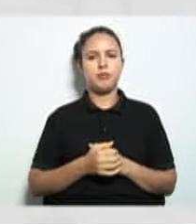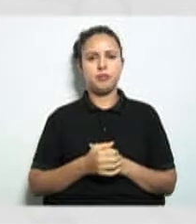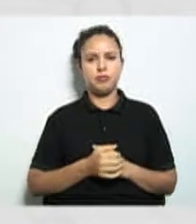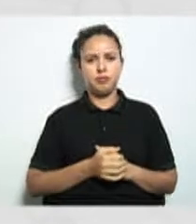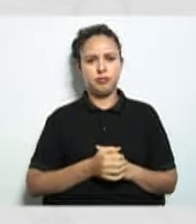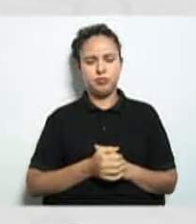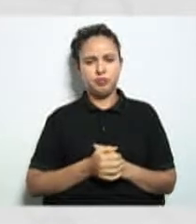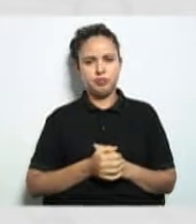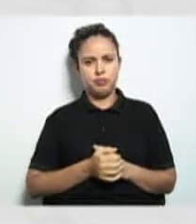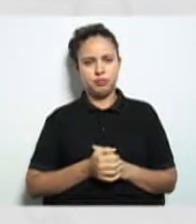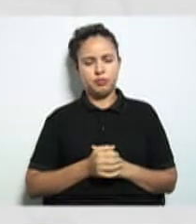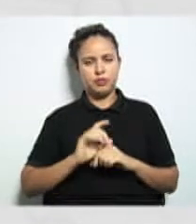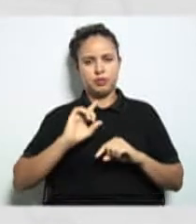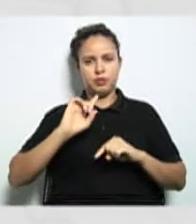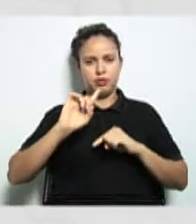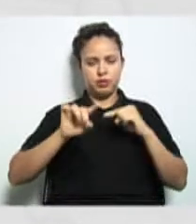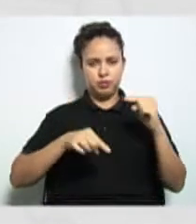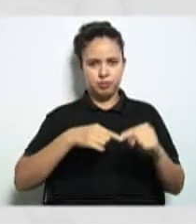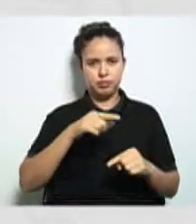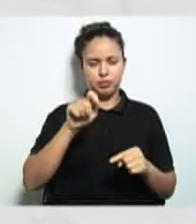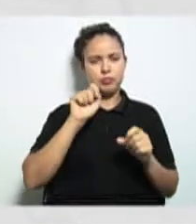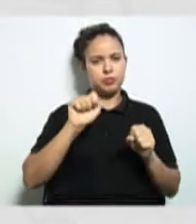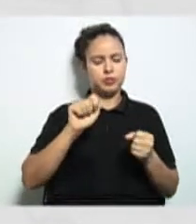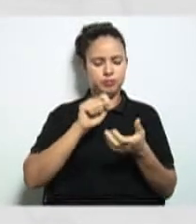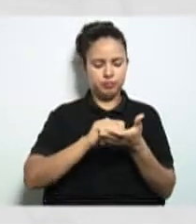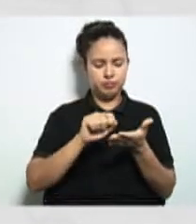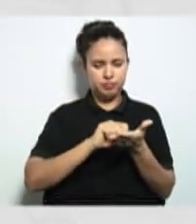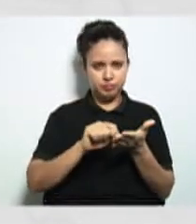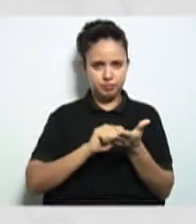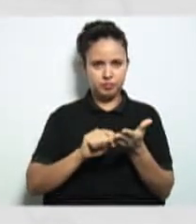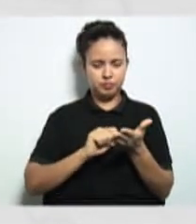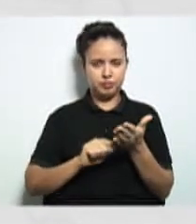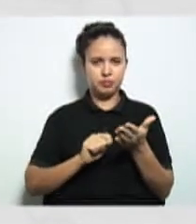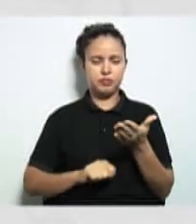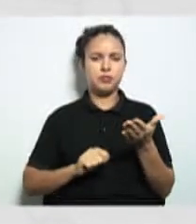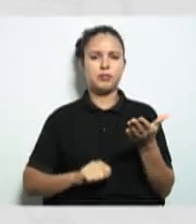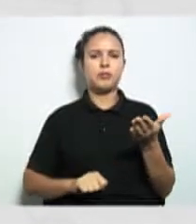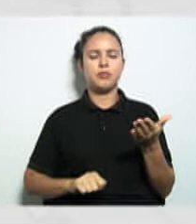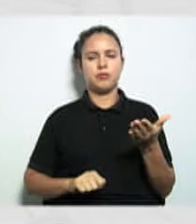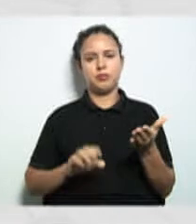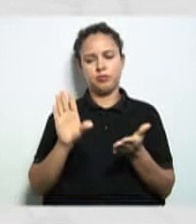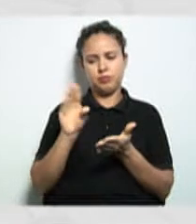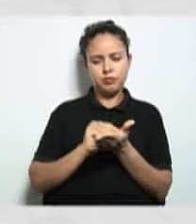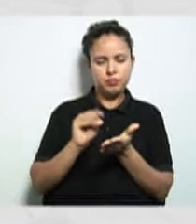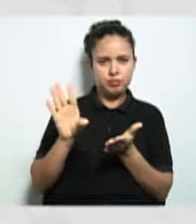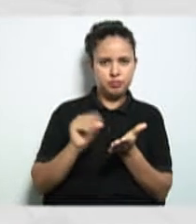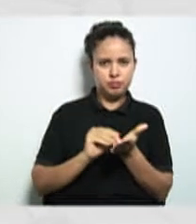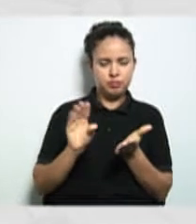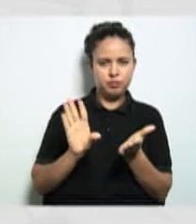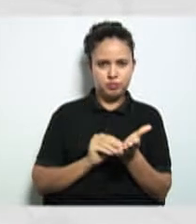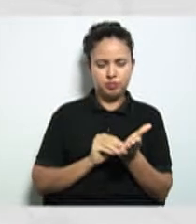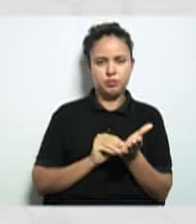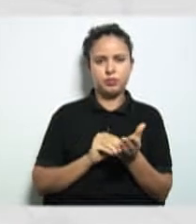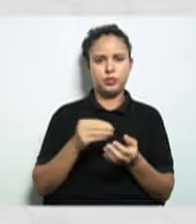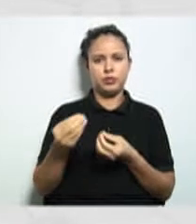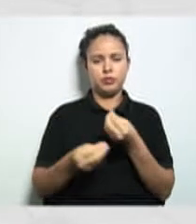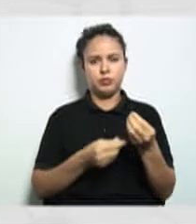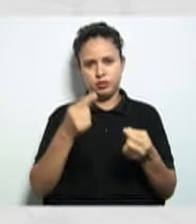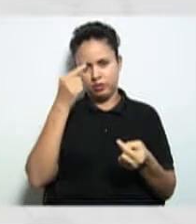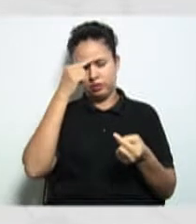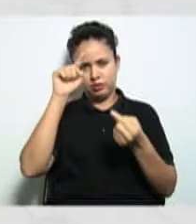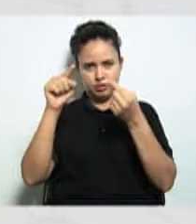norte. E depois você pode escrever fazendo fichamentos, anotações e registrando as suas